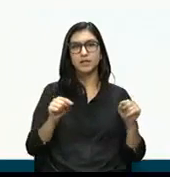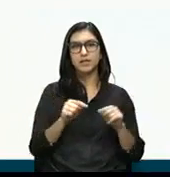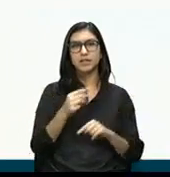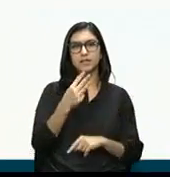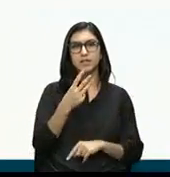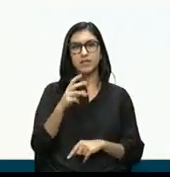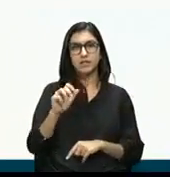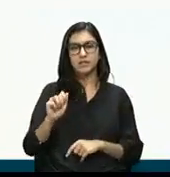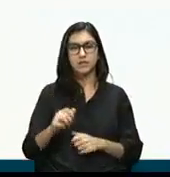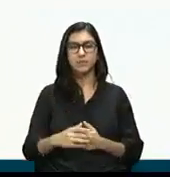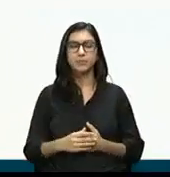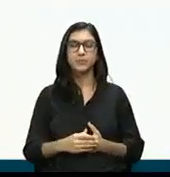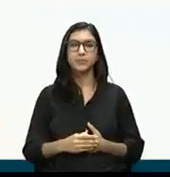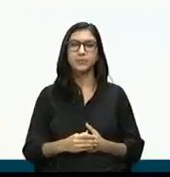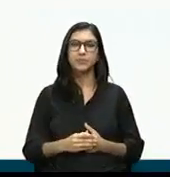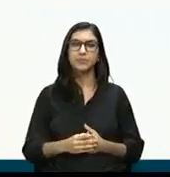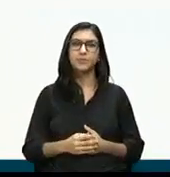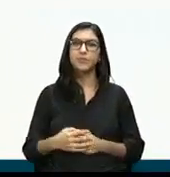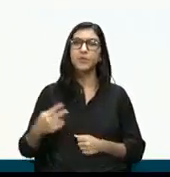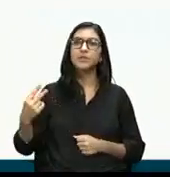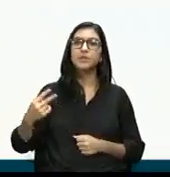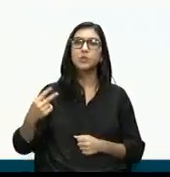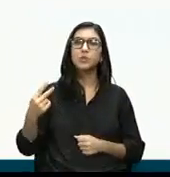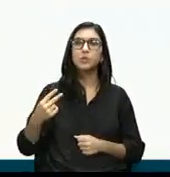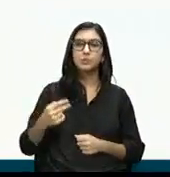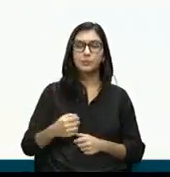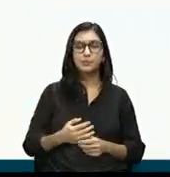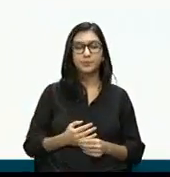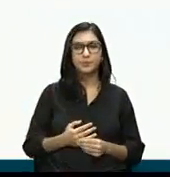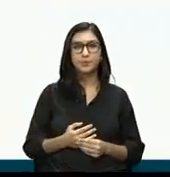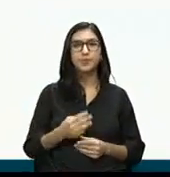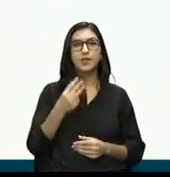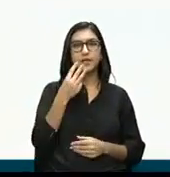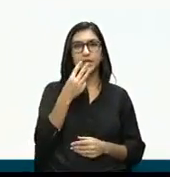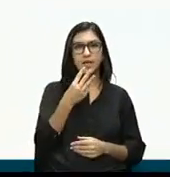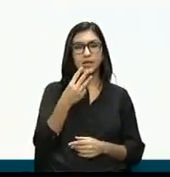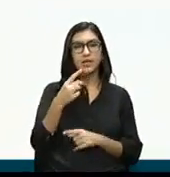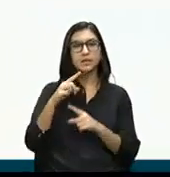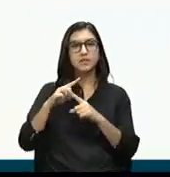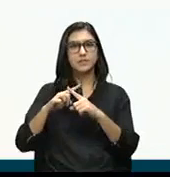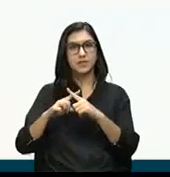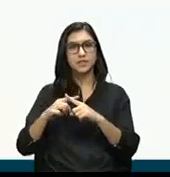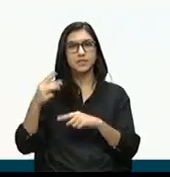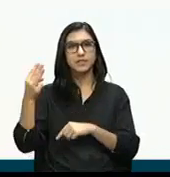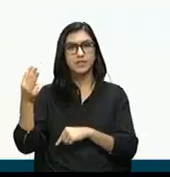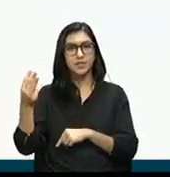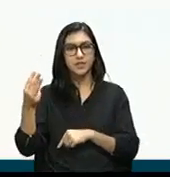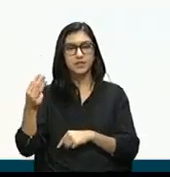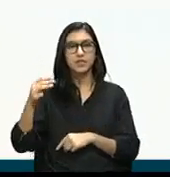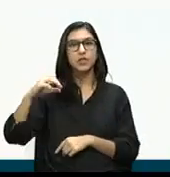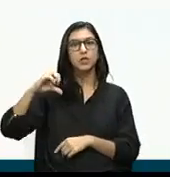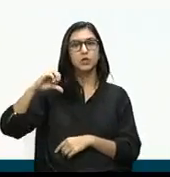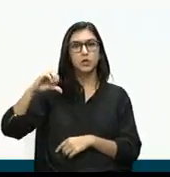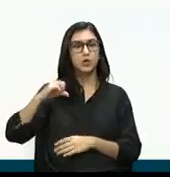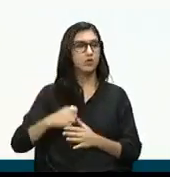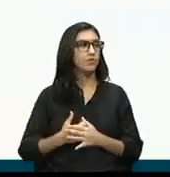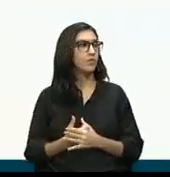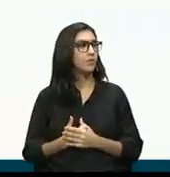3A. Qual que é o segundo elemento? 3. Então, 3 vezes 3,